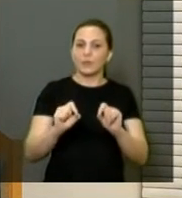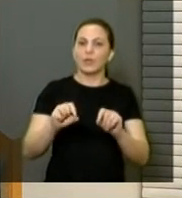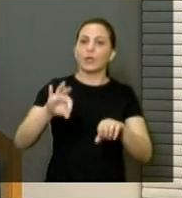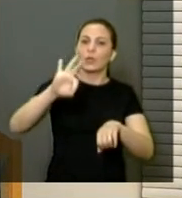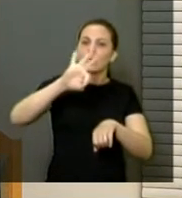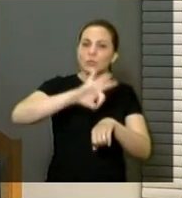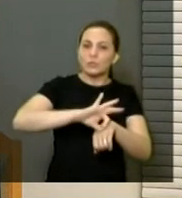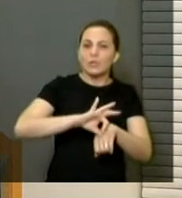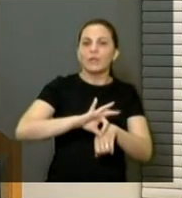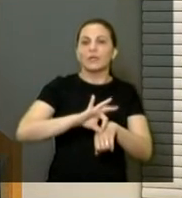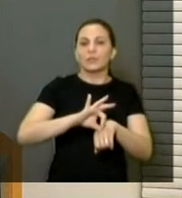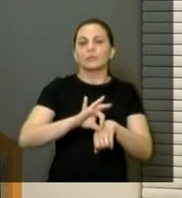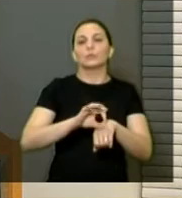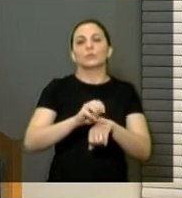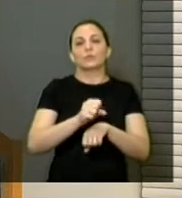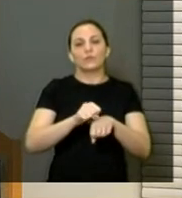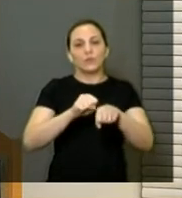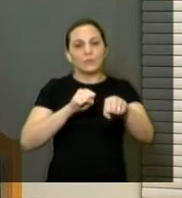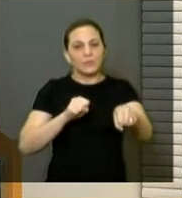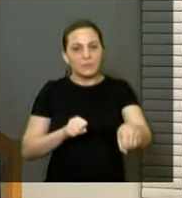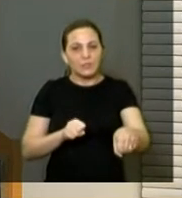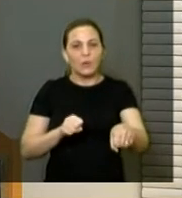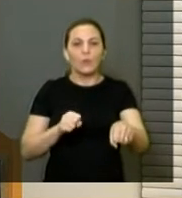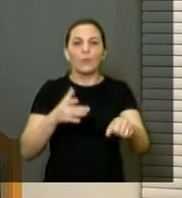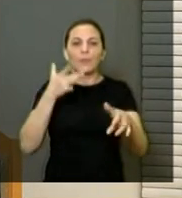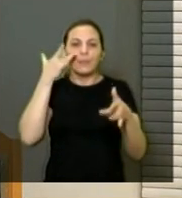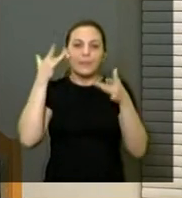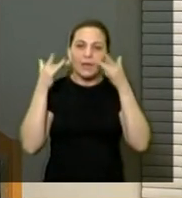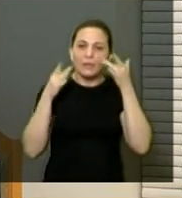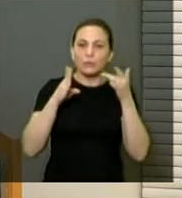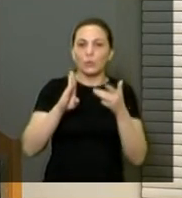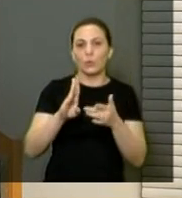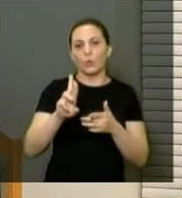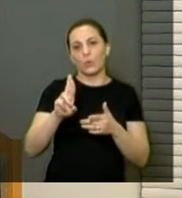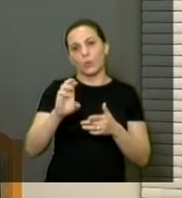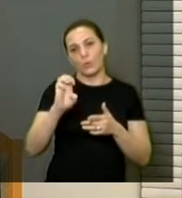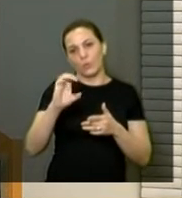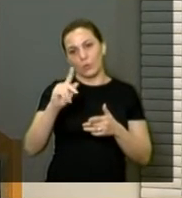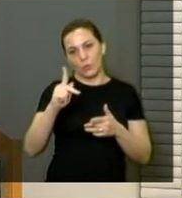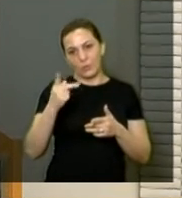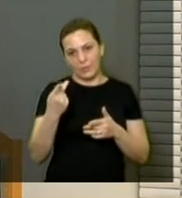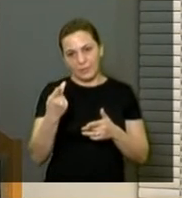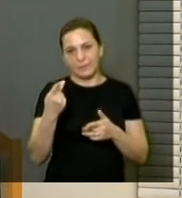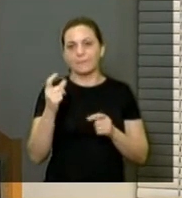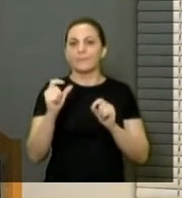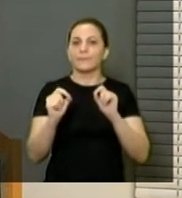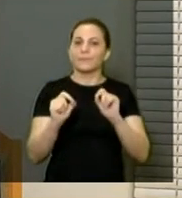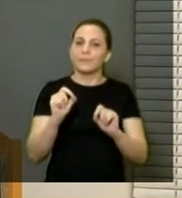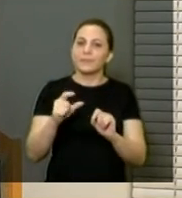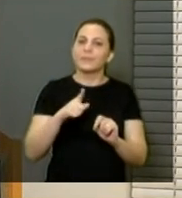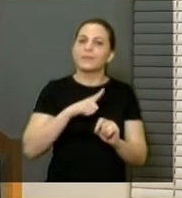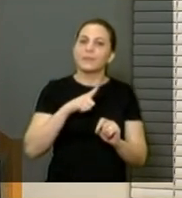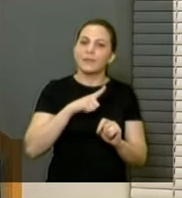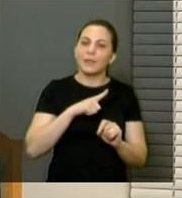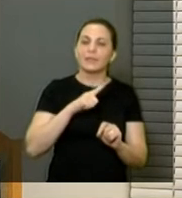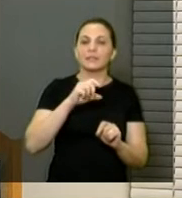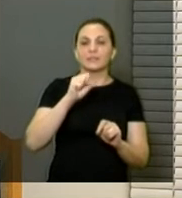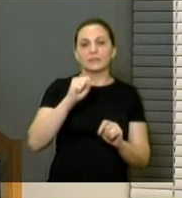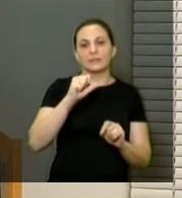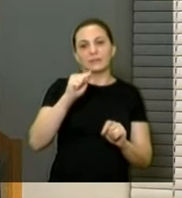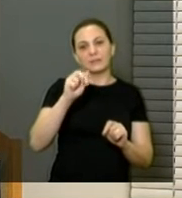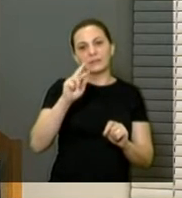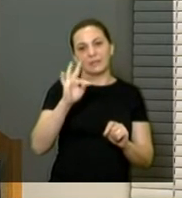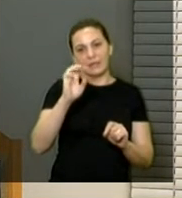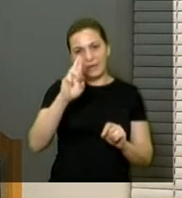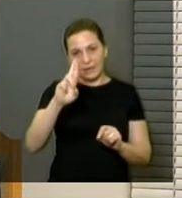o brooke o grupo dobro que vai fazer a apresentação baseada numa peça de joão o site em escrita por jean